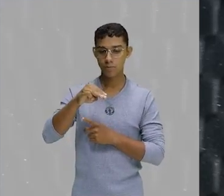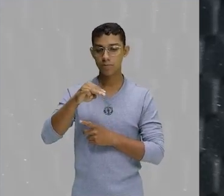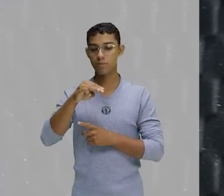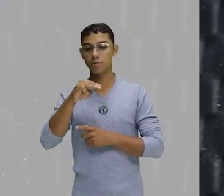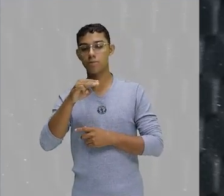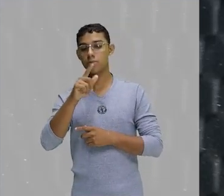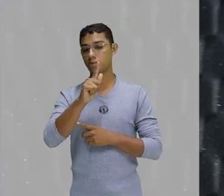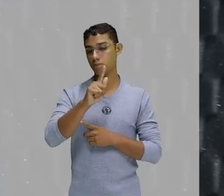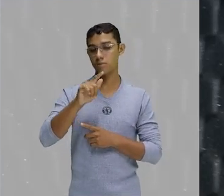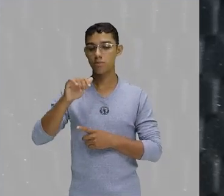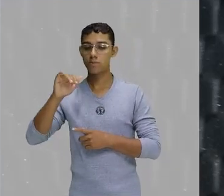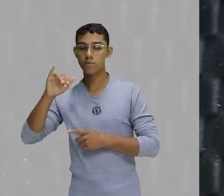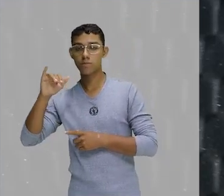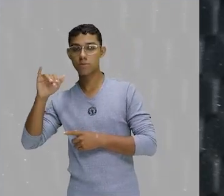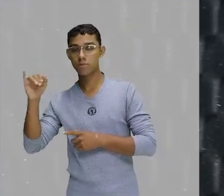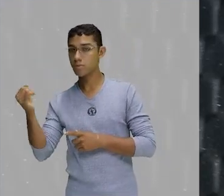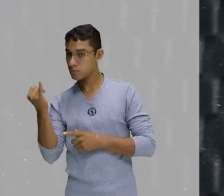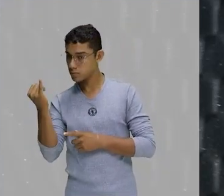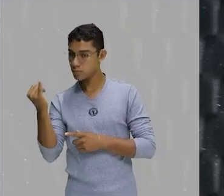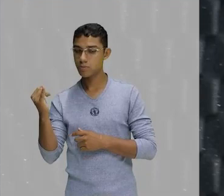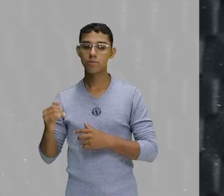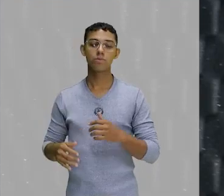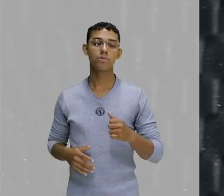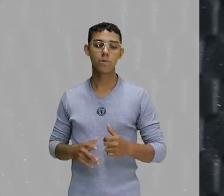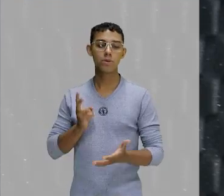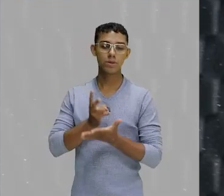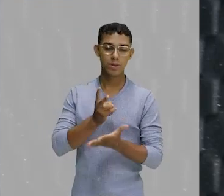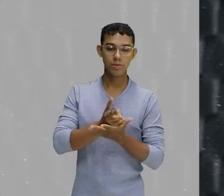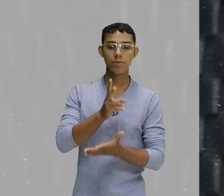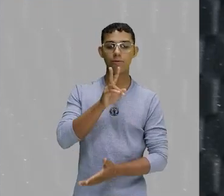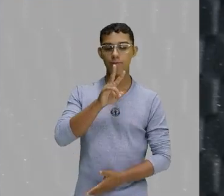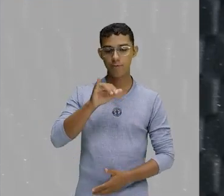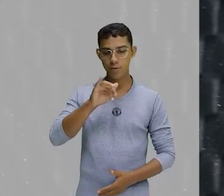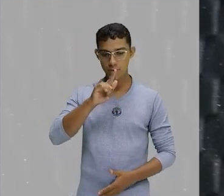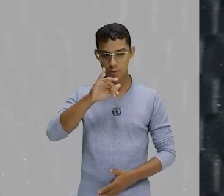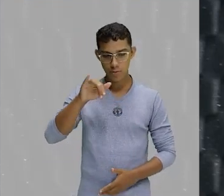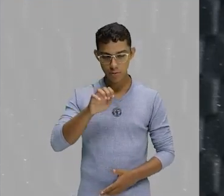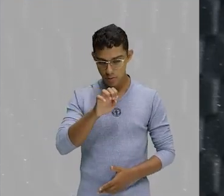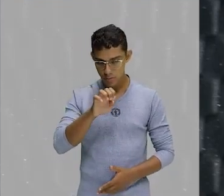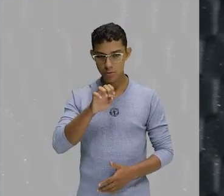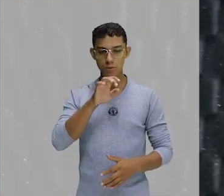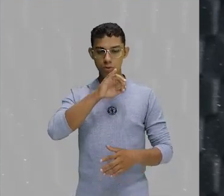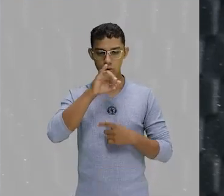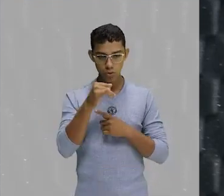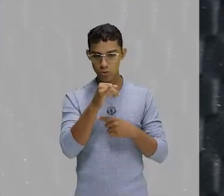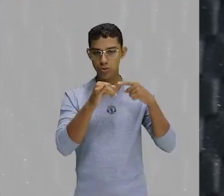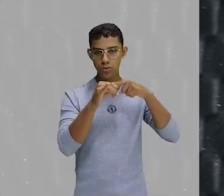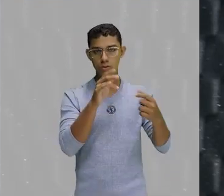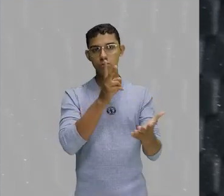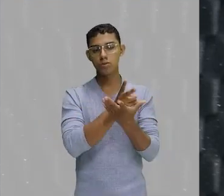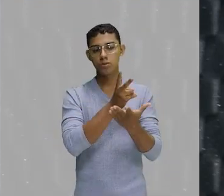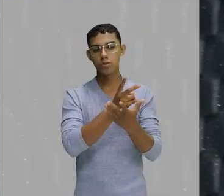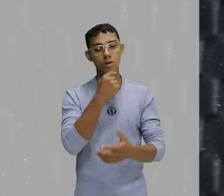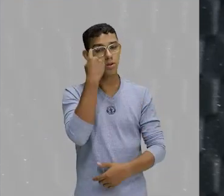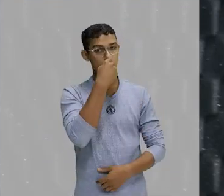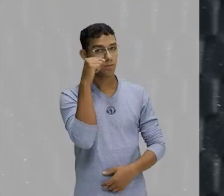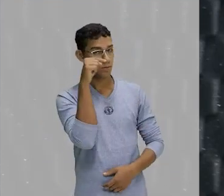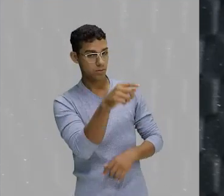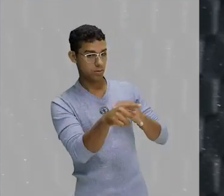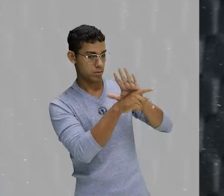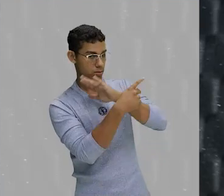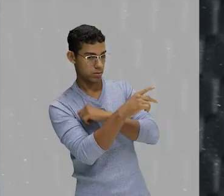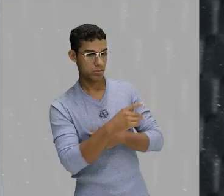não temos essa diferença. Sempre viaje é escrito com J, tá? Então, el viaje. El